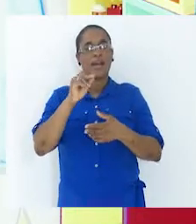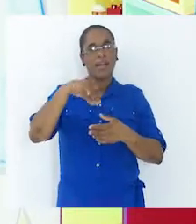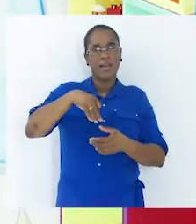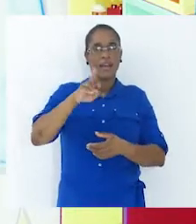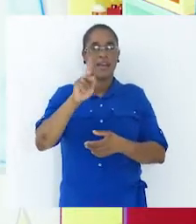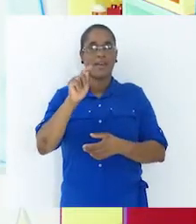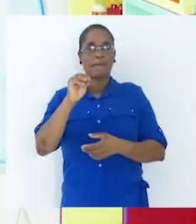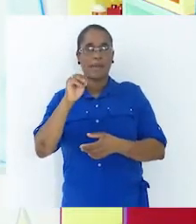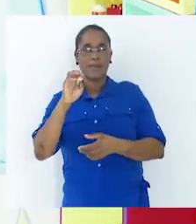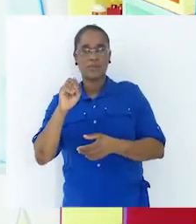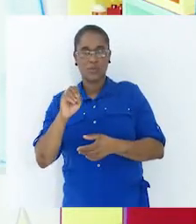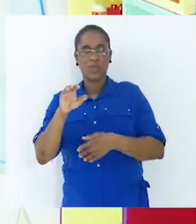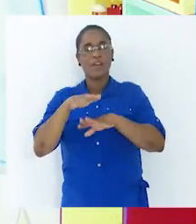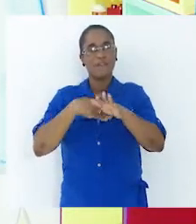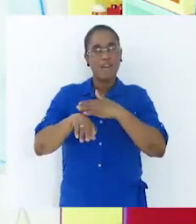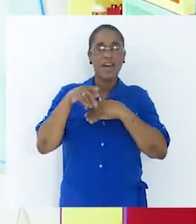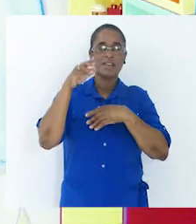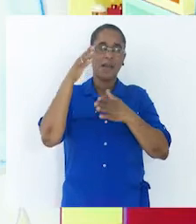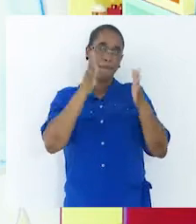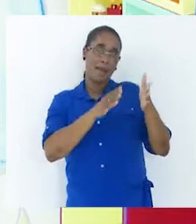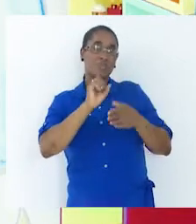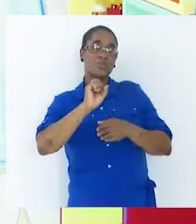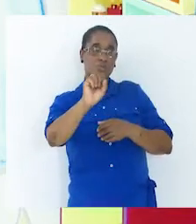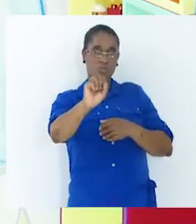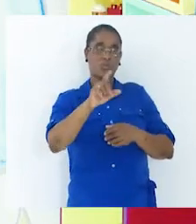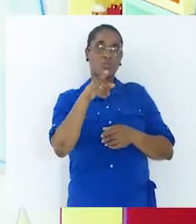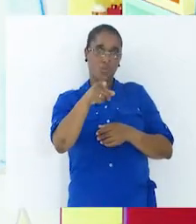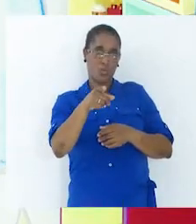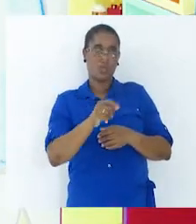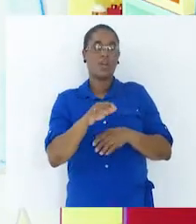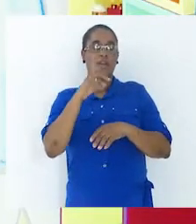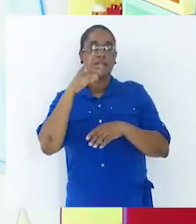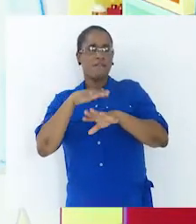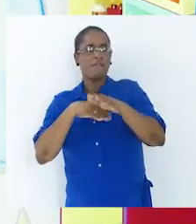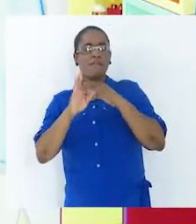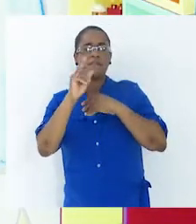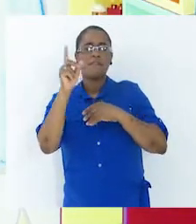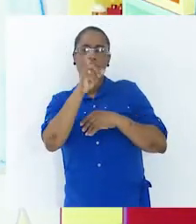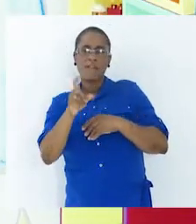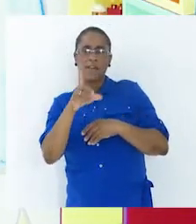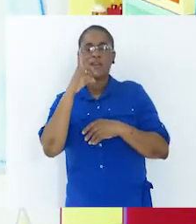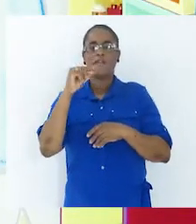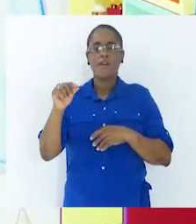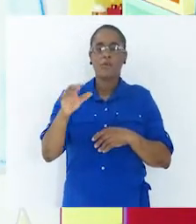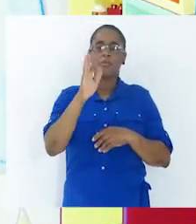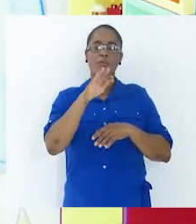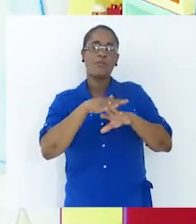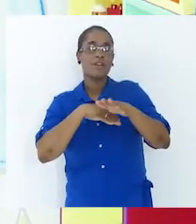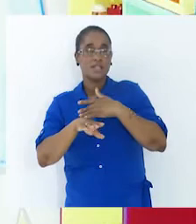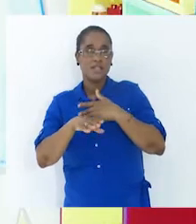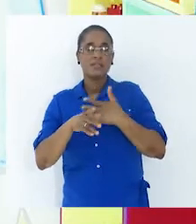faz a tua parte. Faz. Verbo fazer. Predominantemente, nós temos